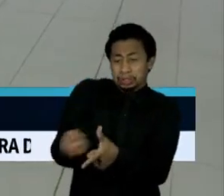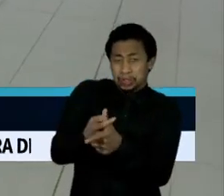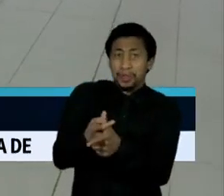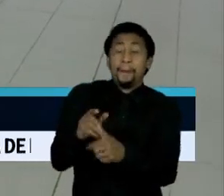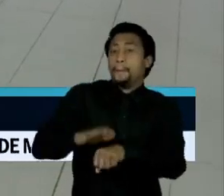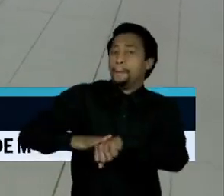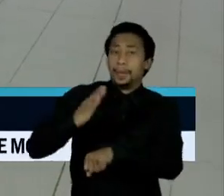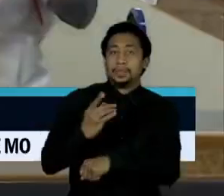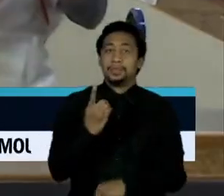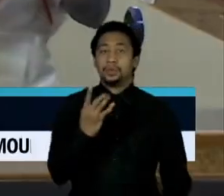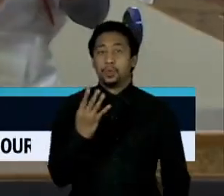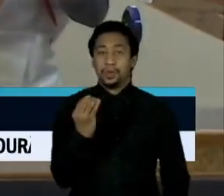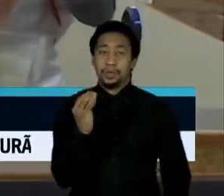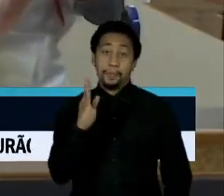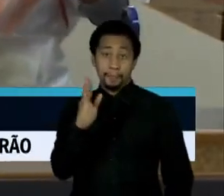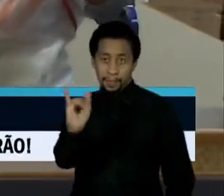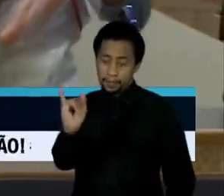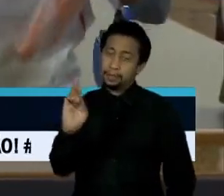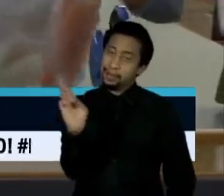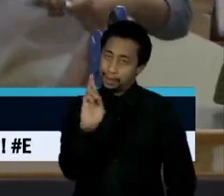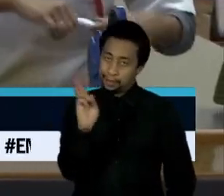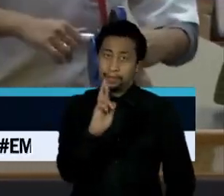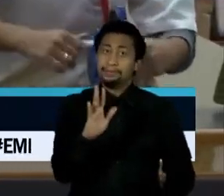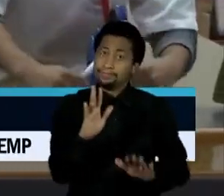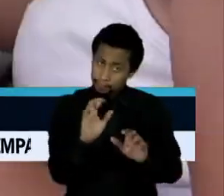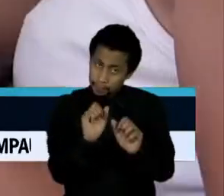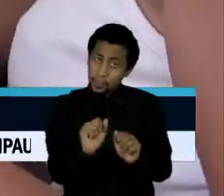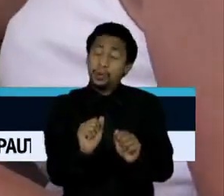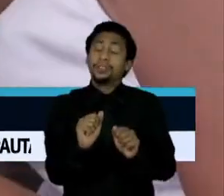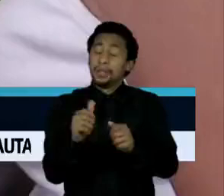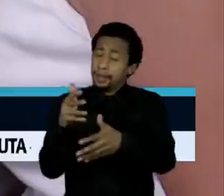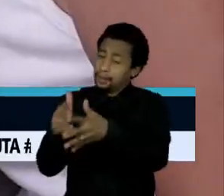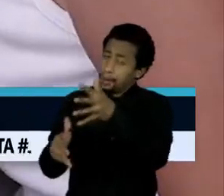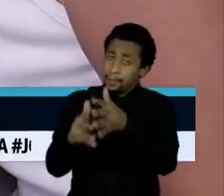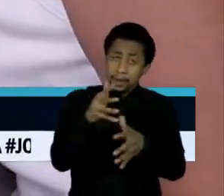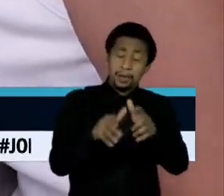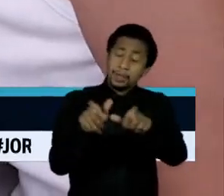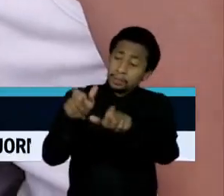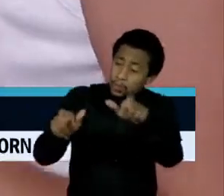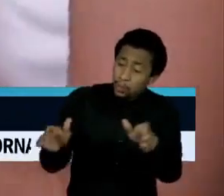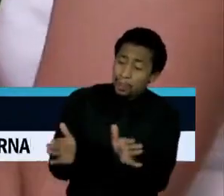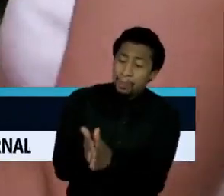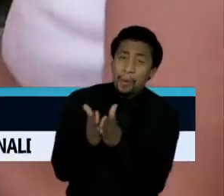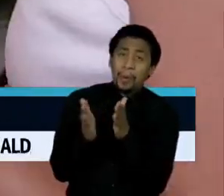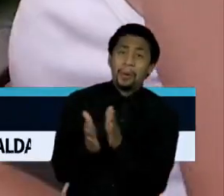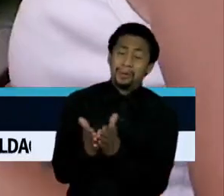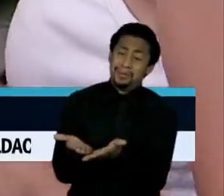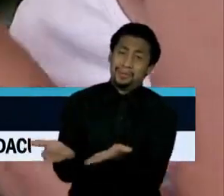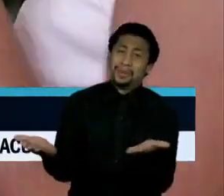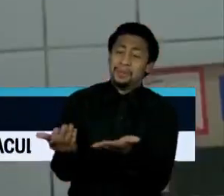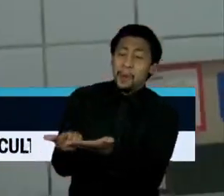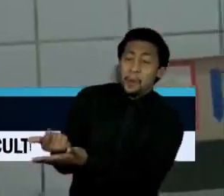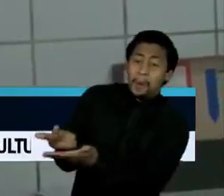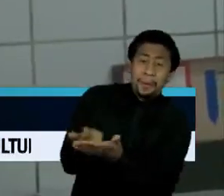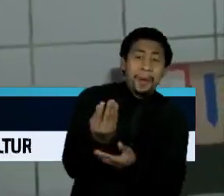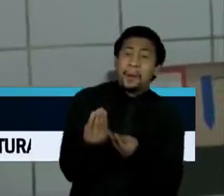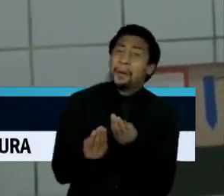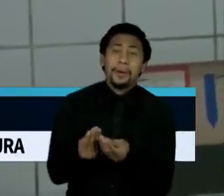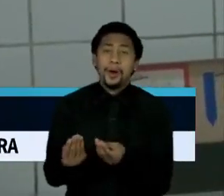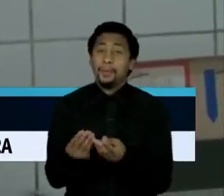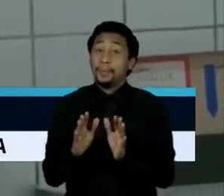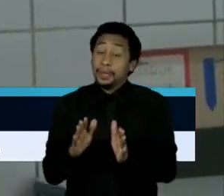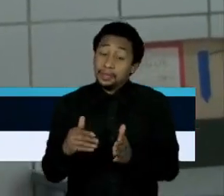as iniciativas podem fazer a diferença no poder de compra de quem mais precisa mas pelo menos por enquanto